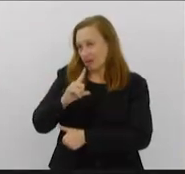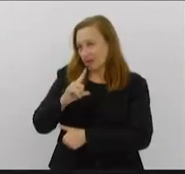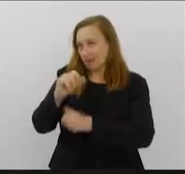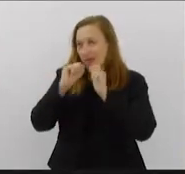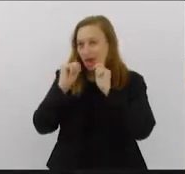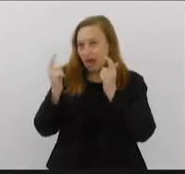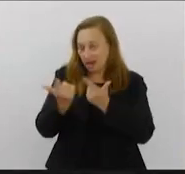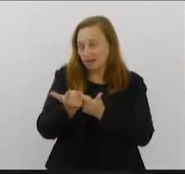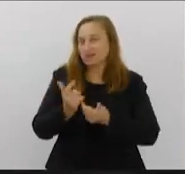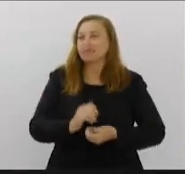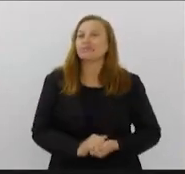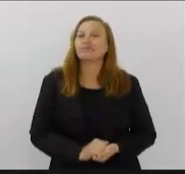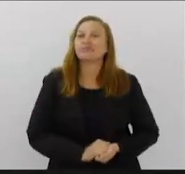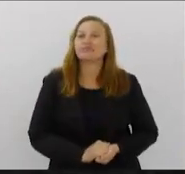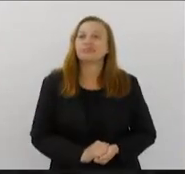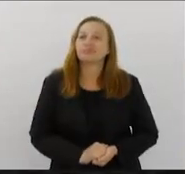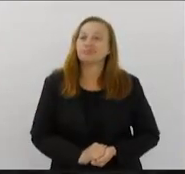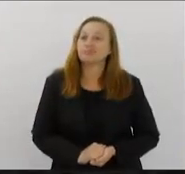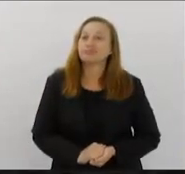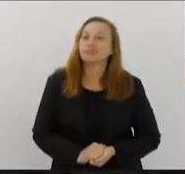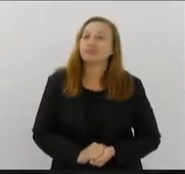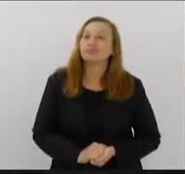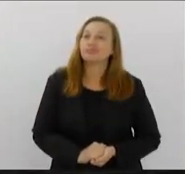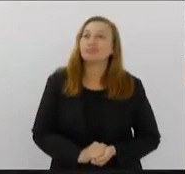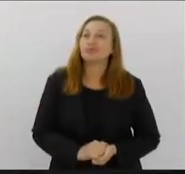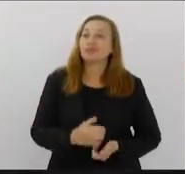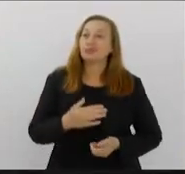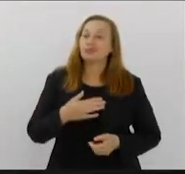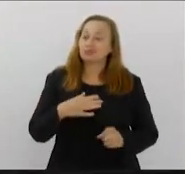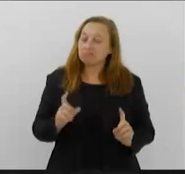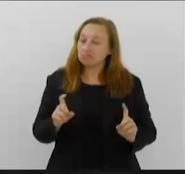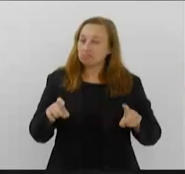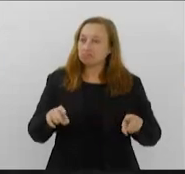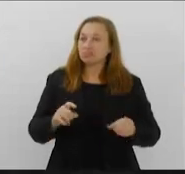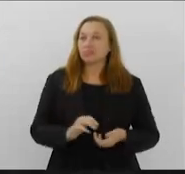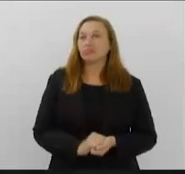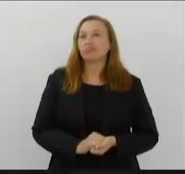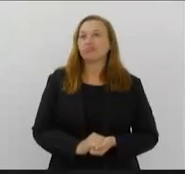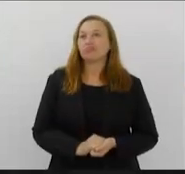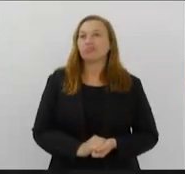por parte da minha mandata é enorme. A